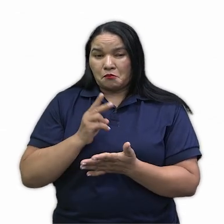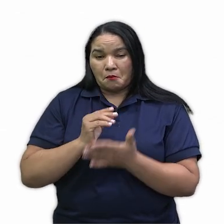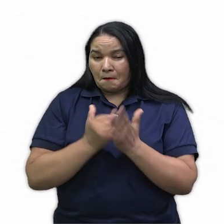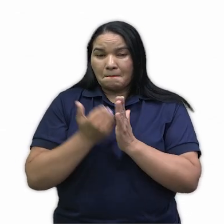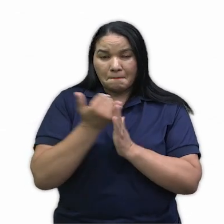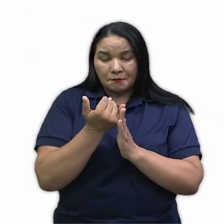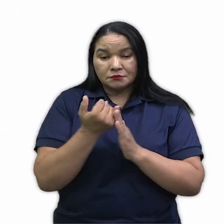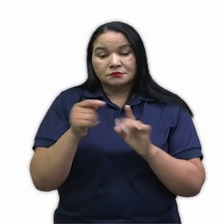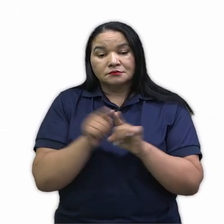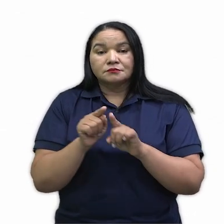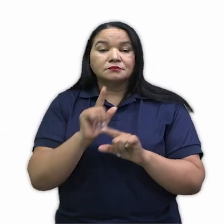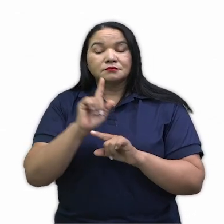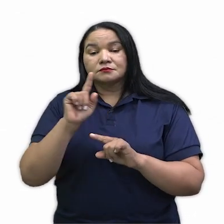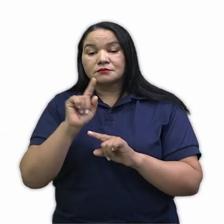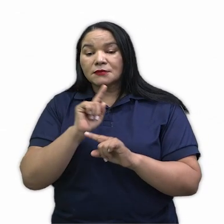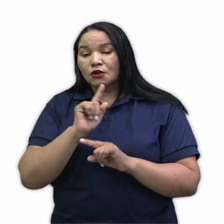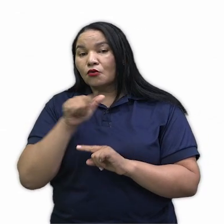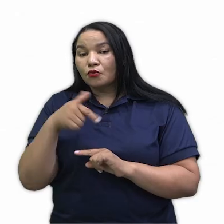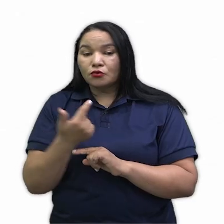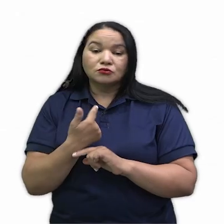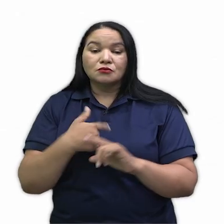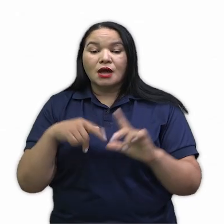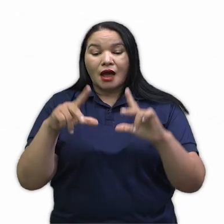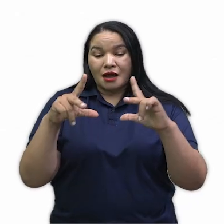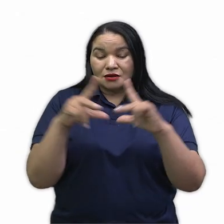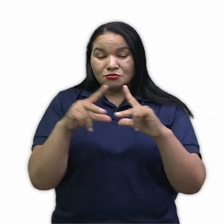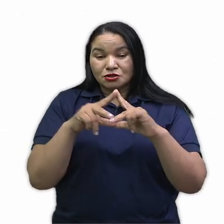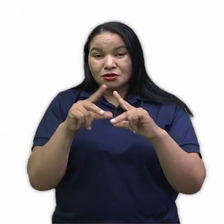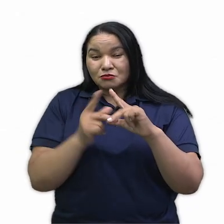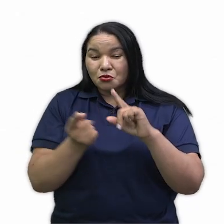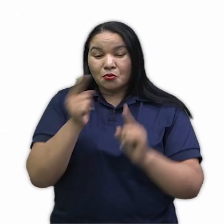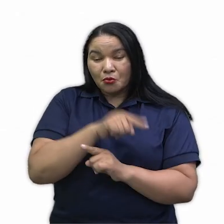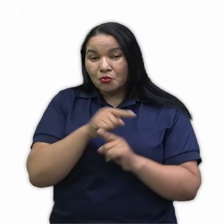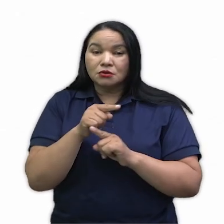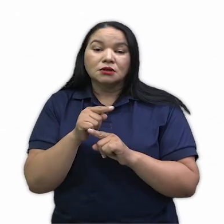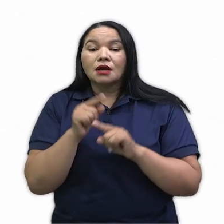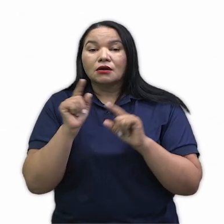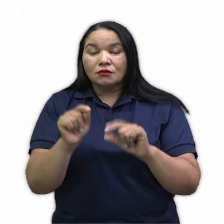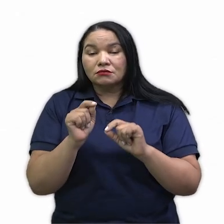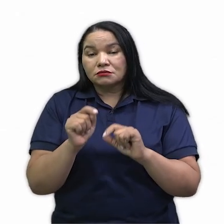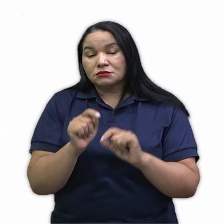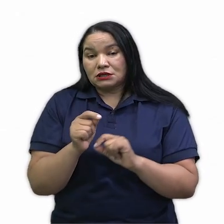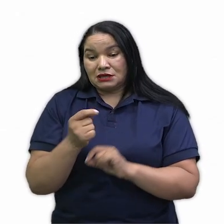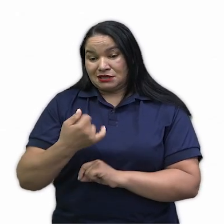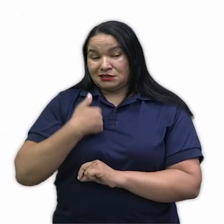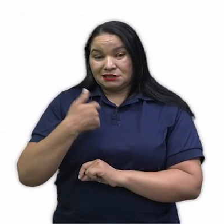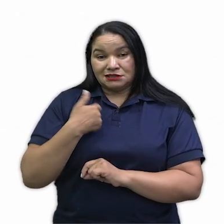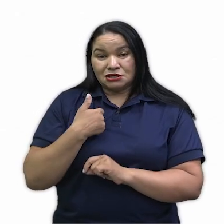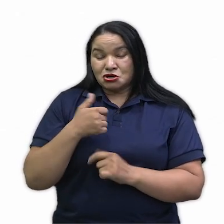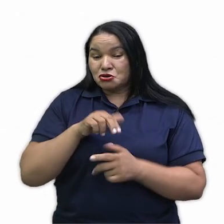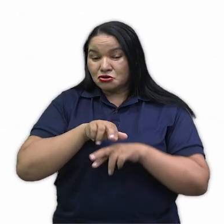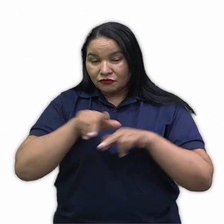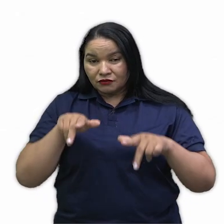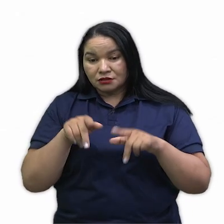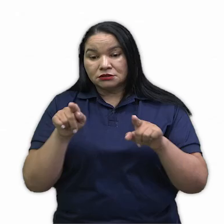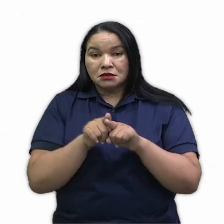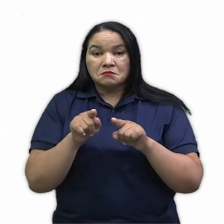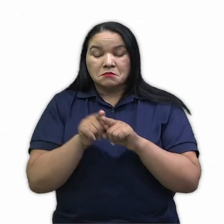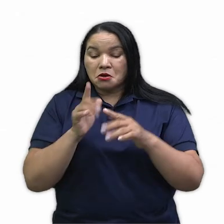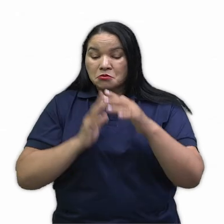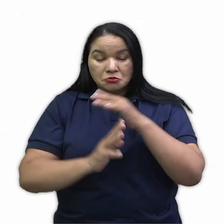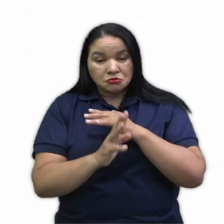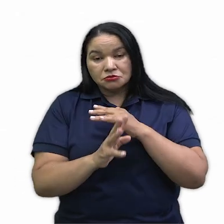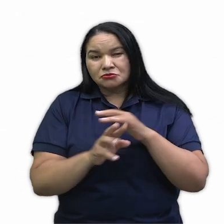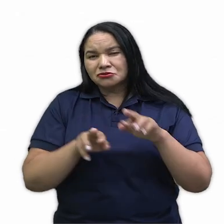né? Está ocorrendo ali a inversão da pirâmide etária, a diversidade étnica, a